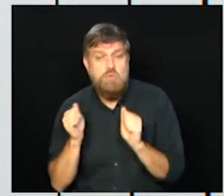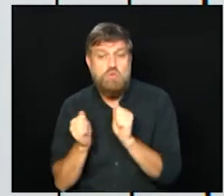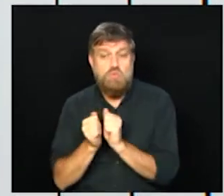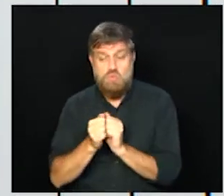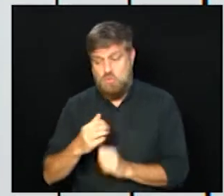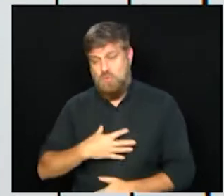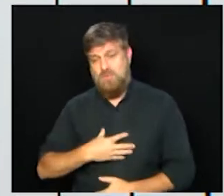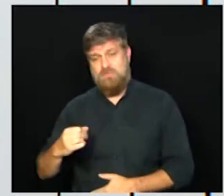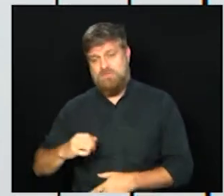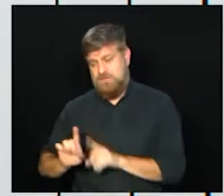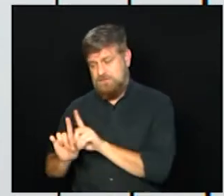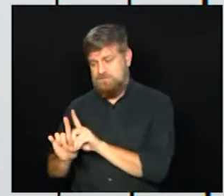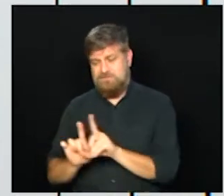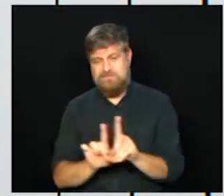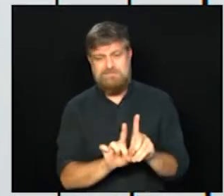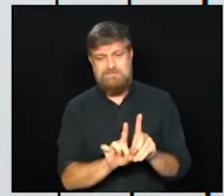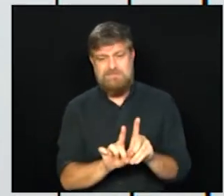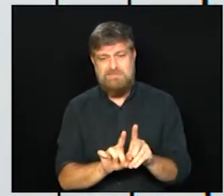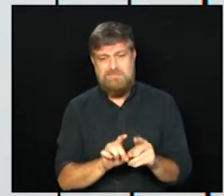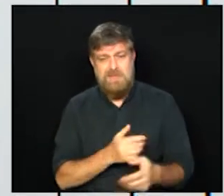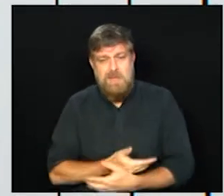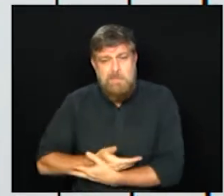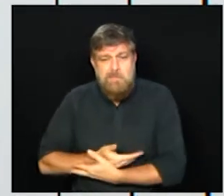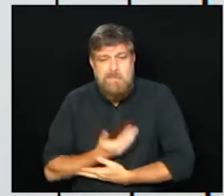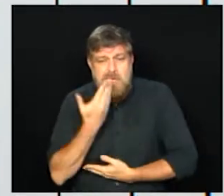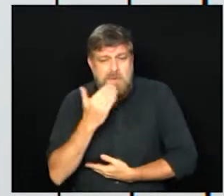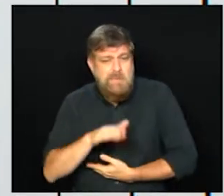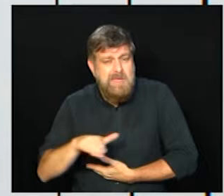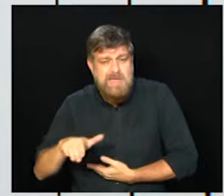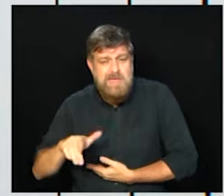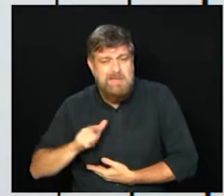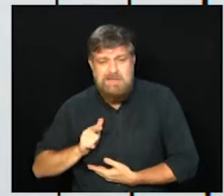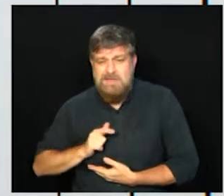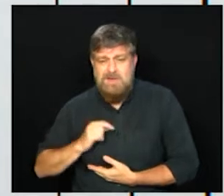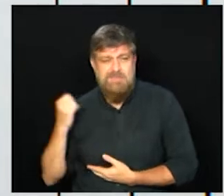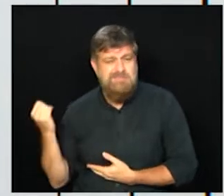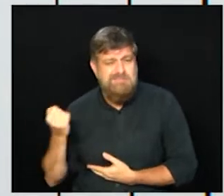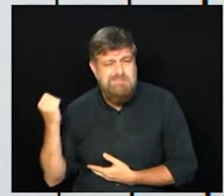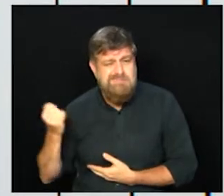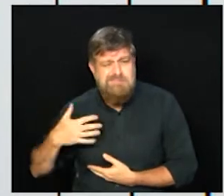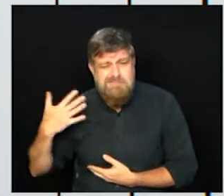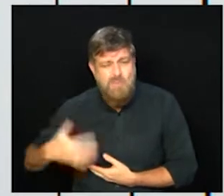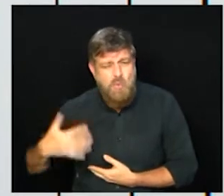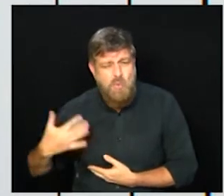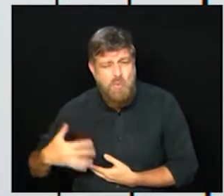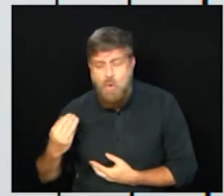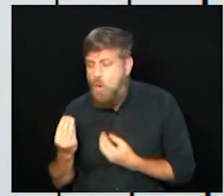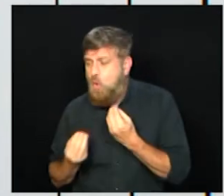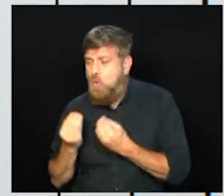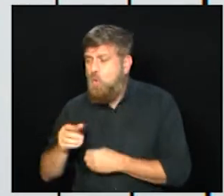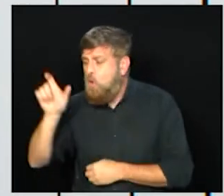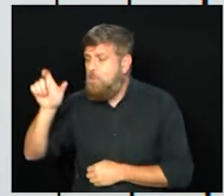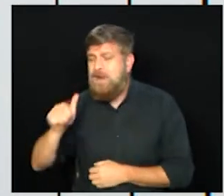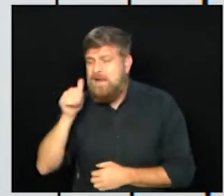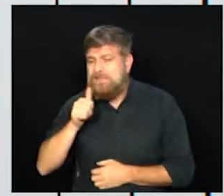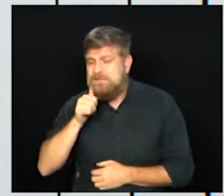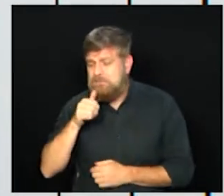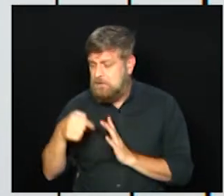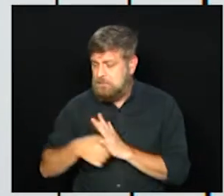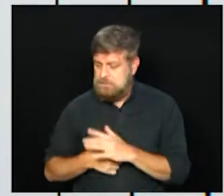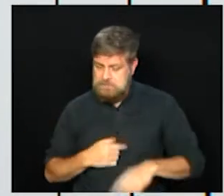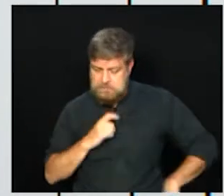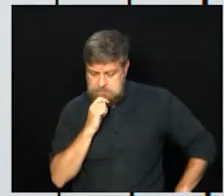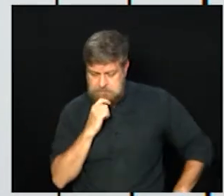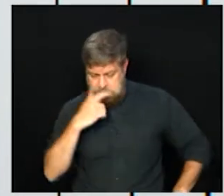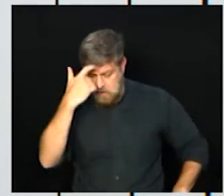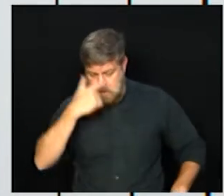né? Muitas vezes filhos pequenos. Então isso torna um agravante maior ainda. Como que essa mulher ela se pergunta, né? Como que